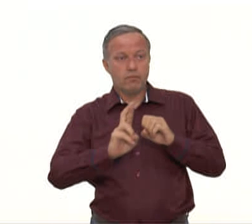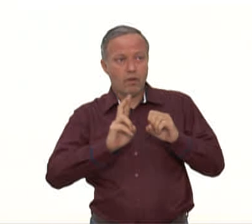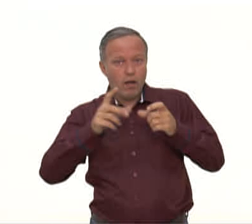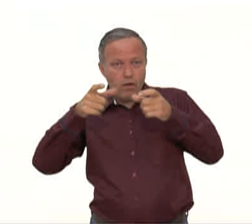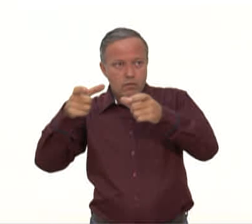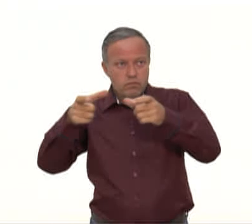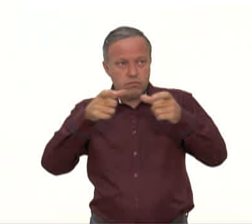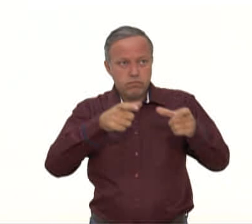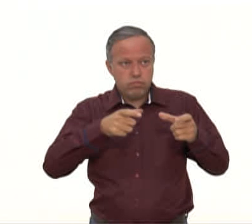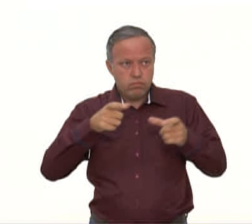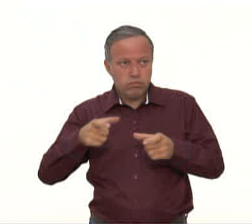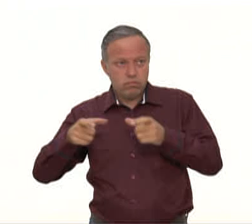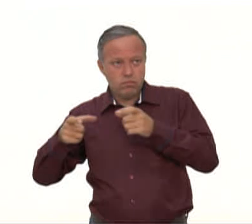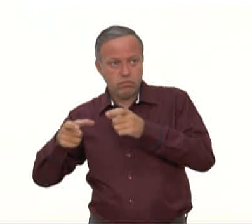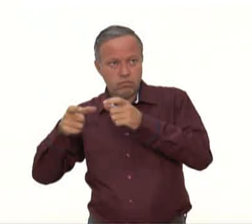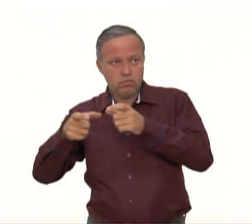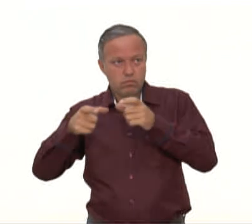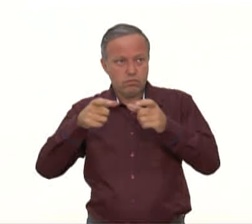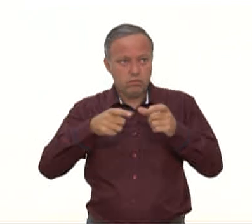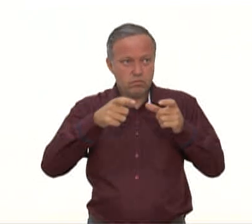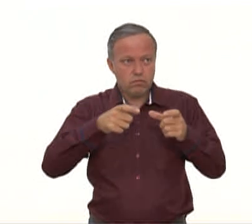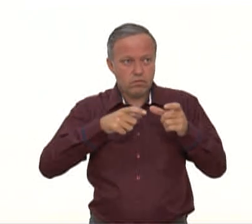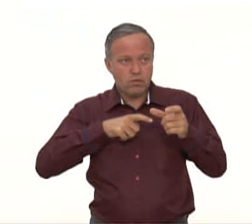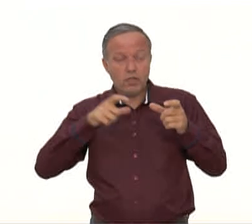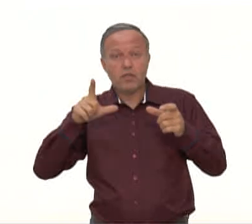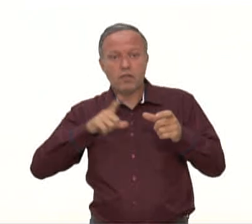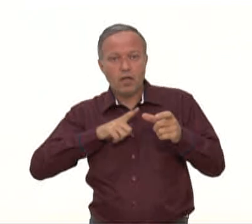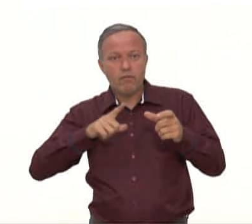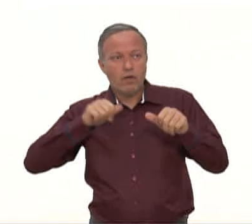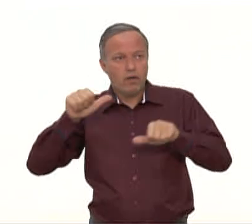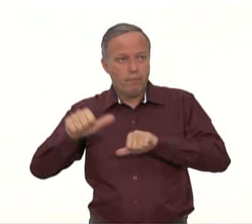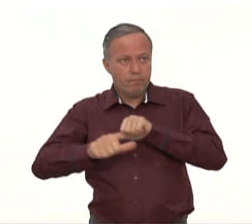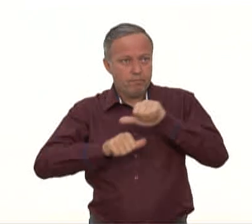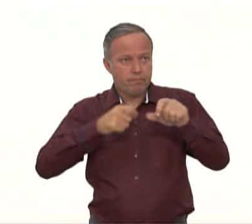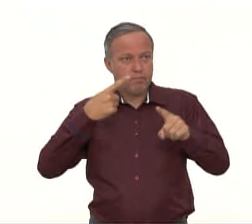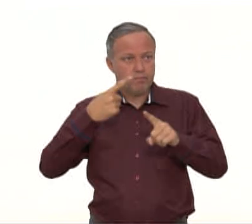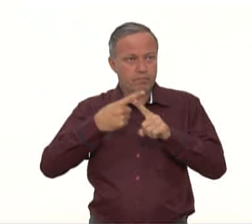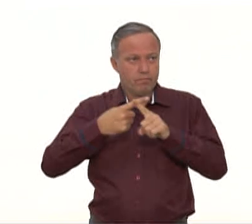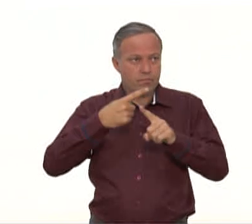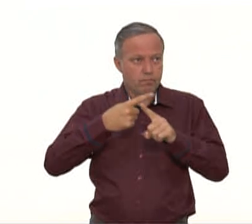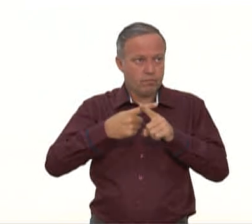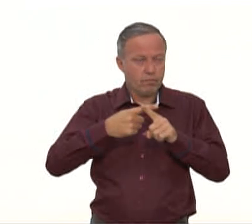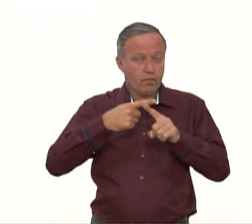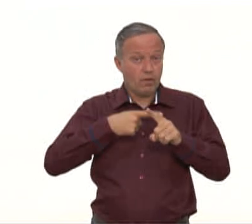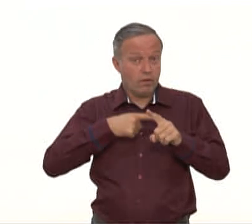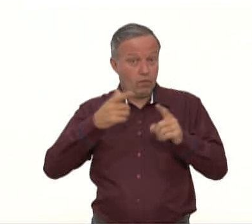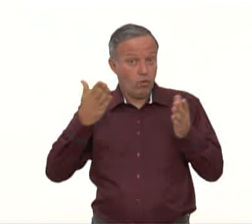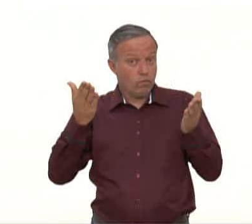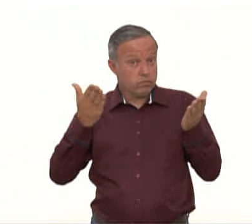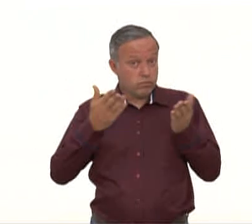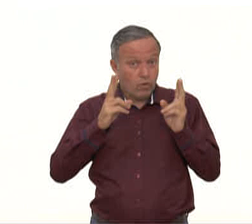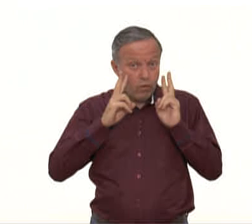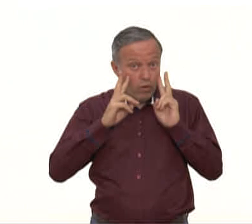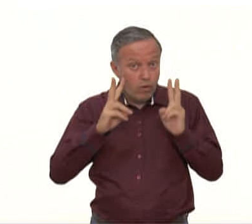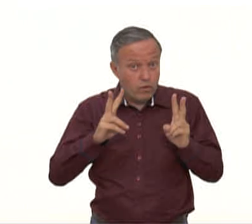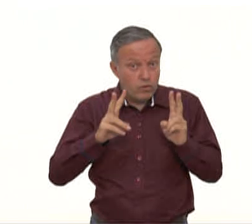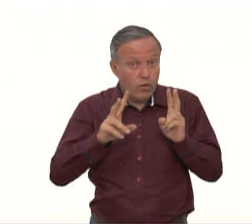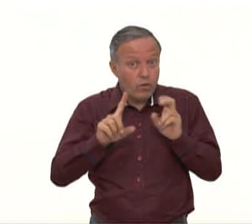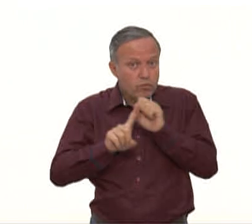mundo era visto pelo eixo leste-oeste. O antagonismo dava-se pelo Oriente, com o sistema econômico